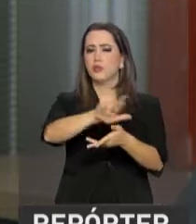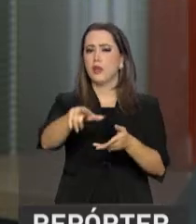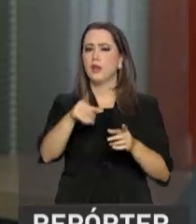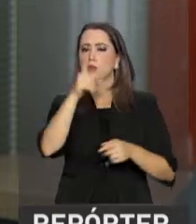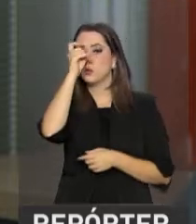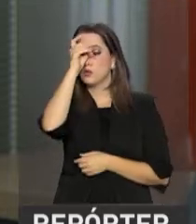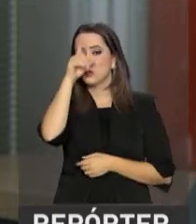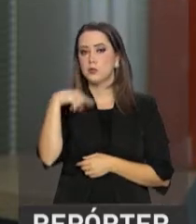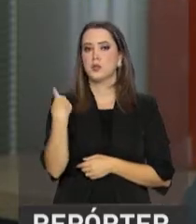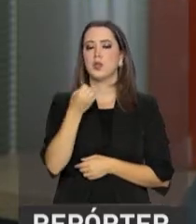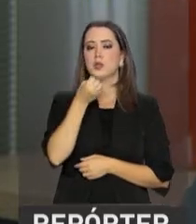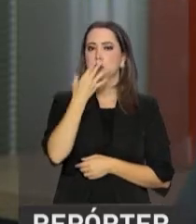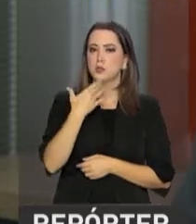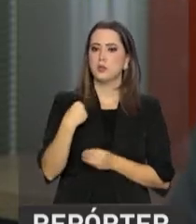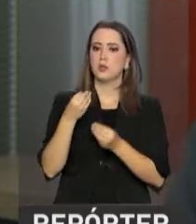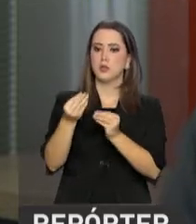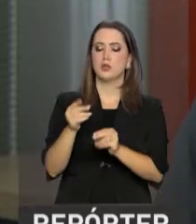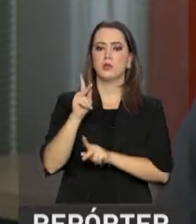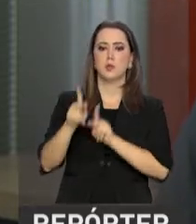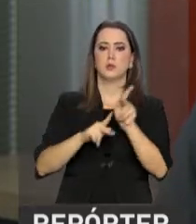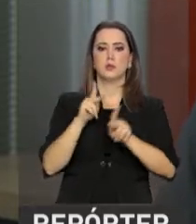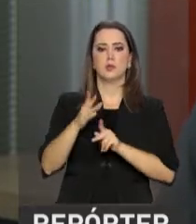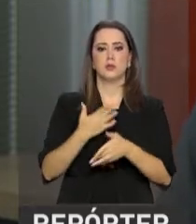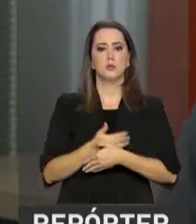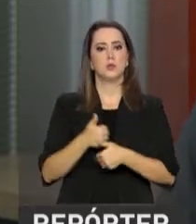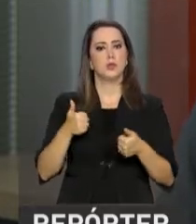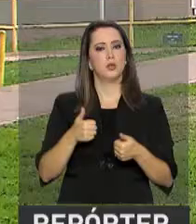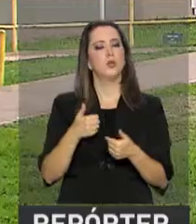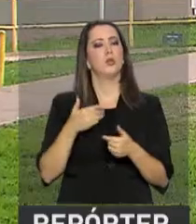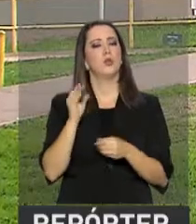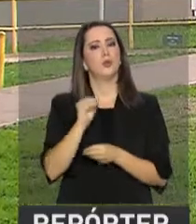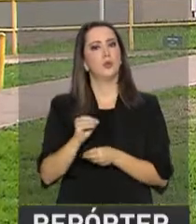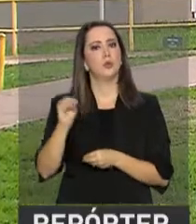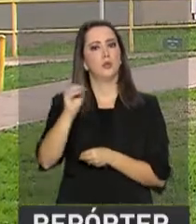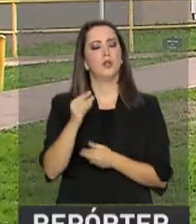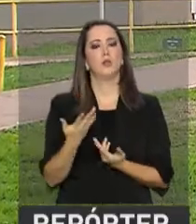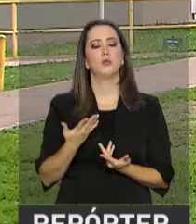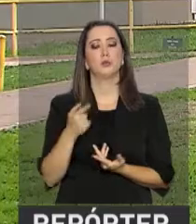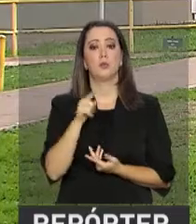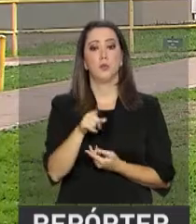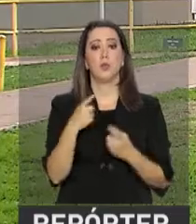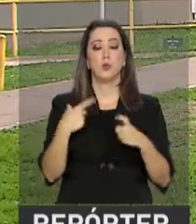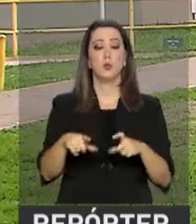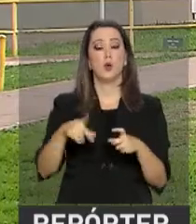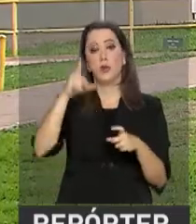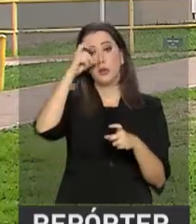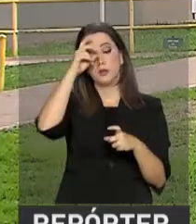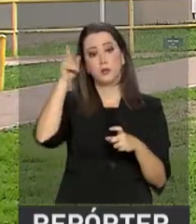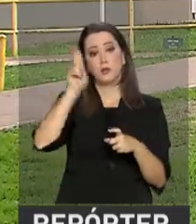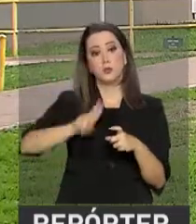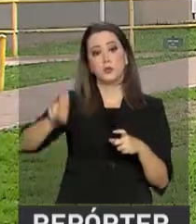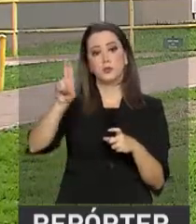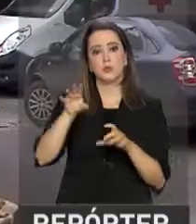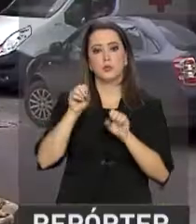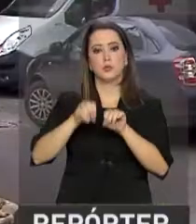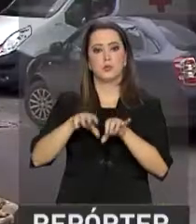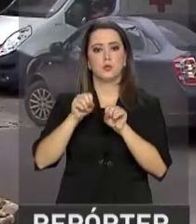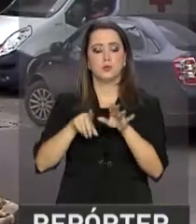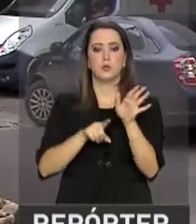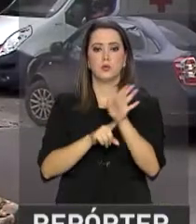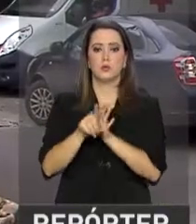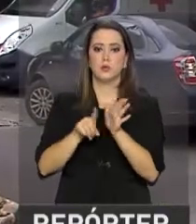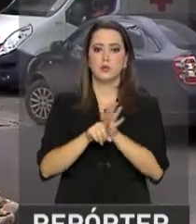garante a nossa população um atendimento cada vez mais qualificado os hospitais universitários são espaços para ensino